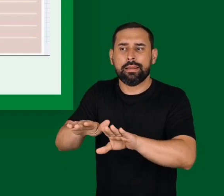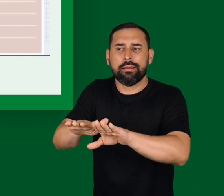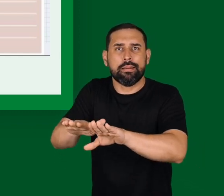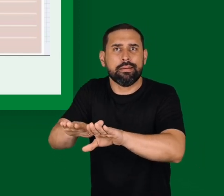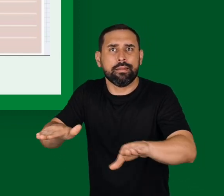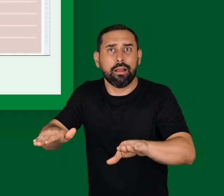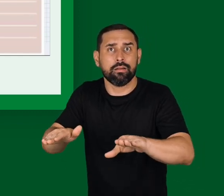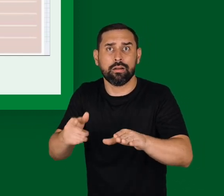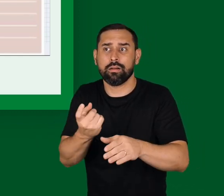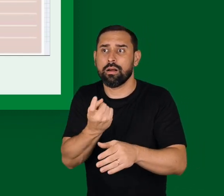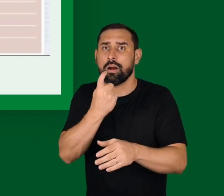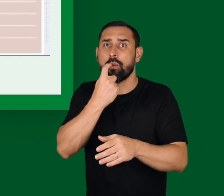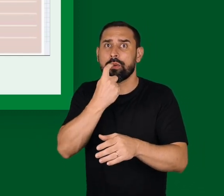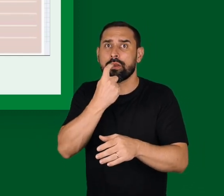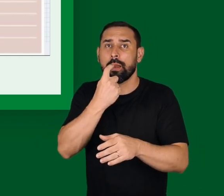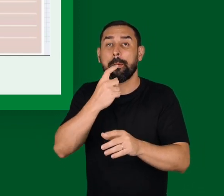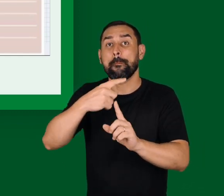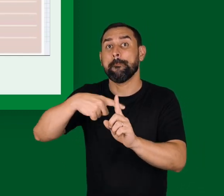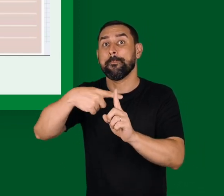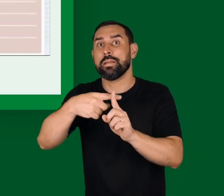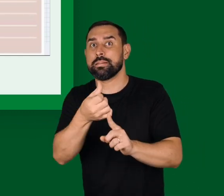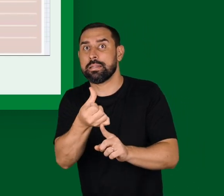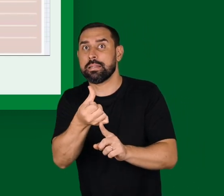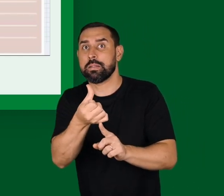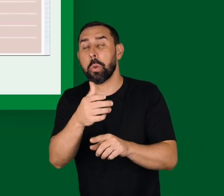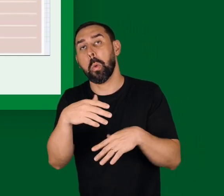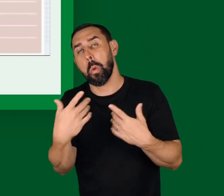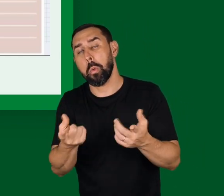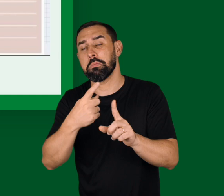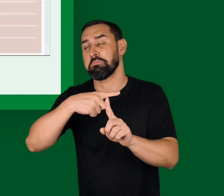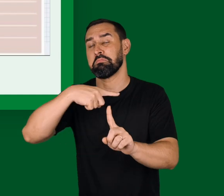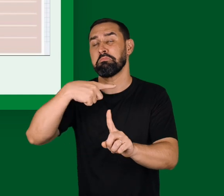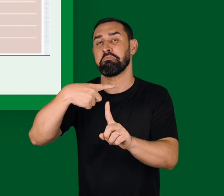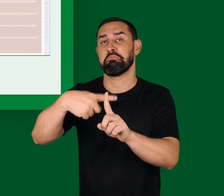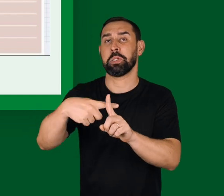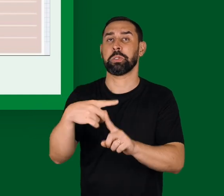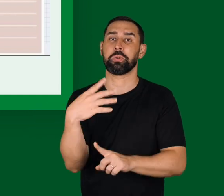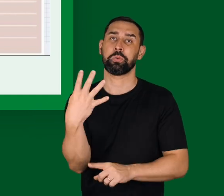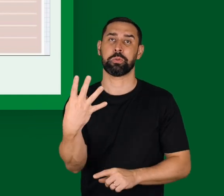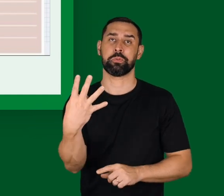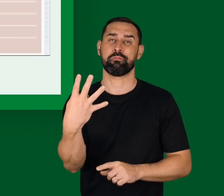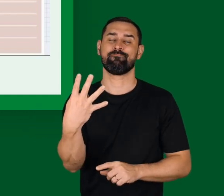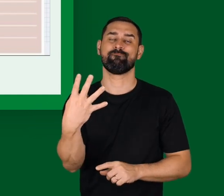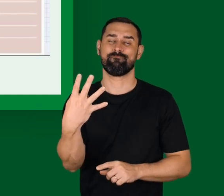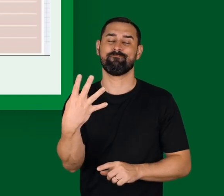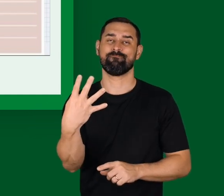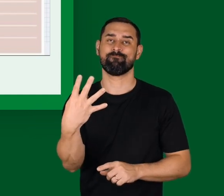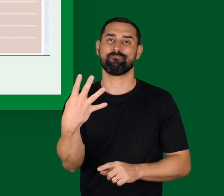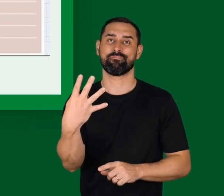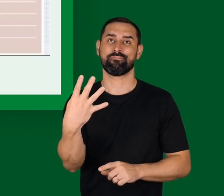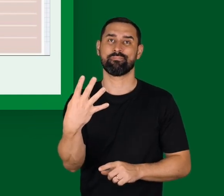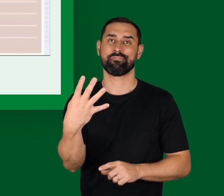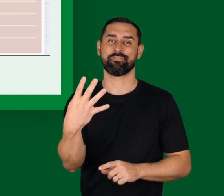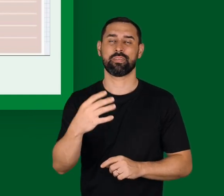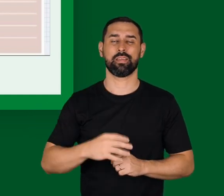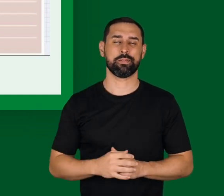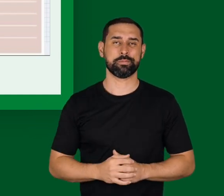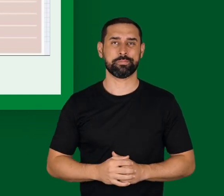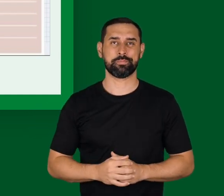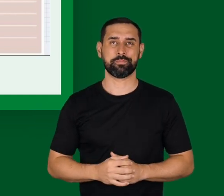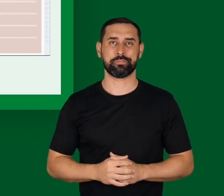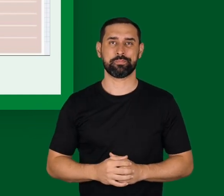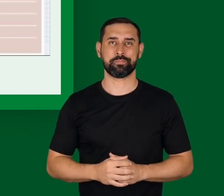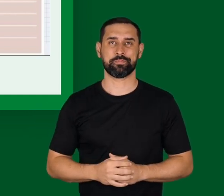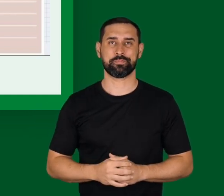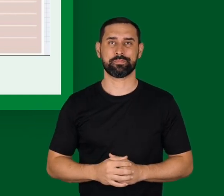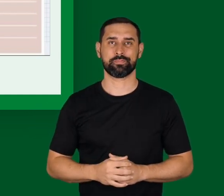Usualmente, em criança, a gente bota o tubo, né? Mais 6 ou mais 4, tá? Para definir o